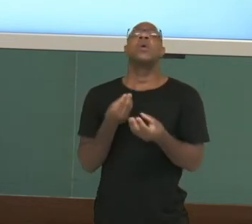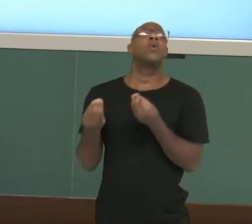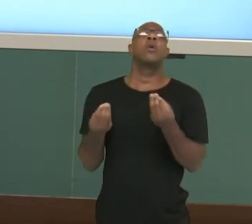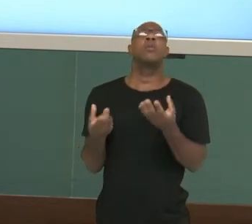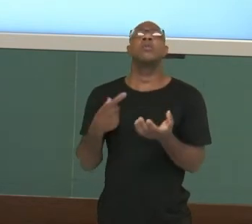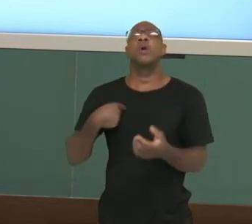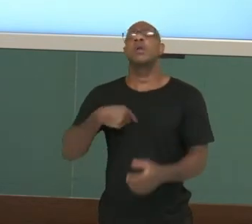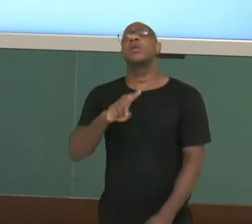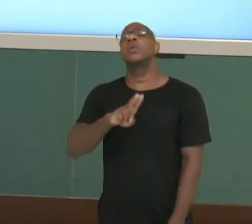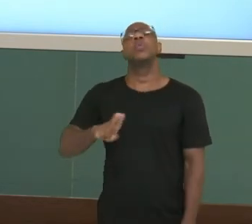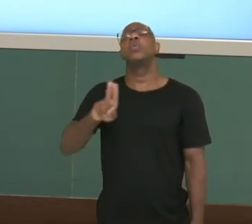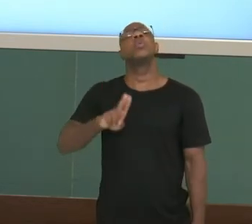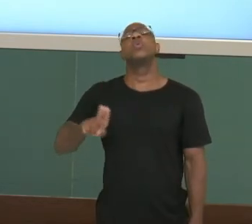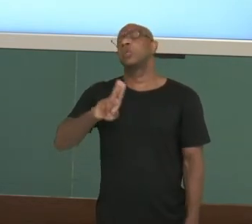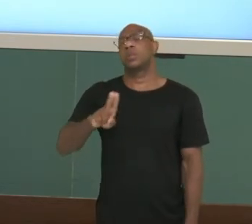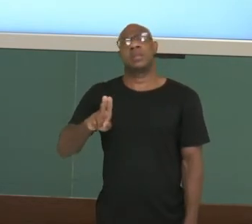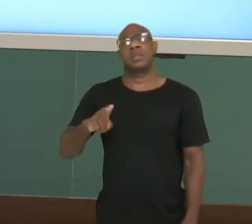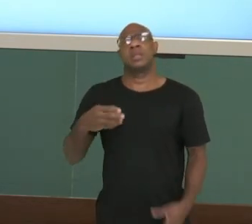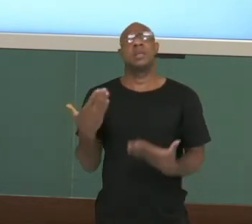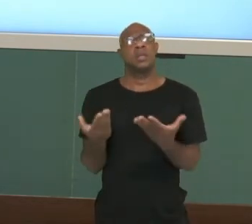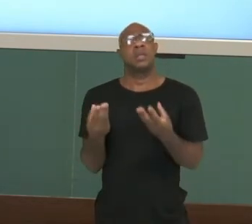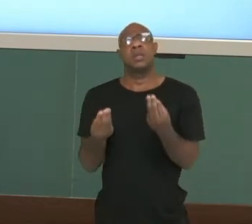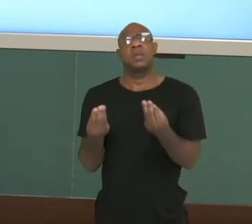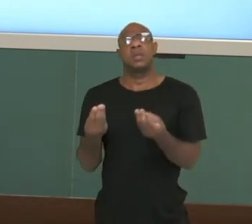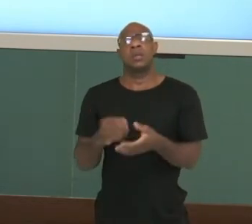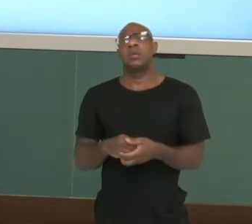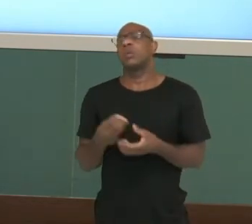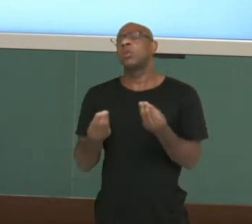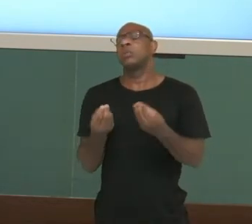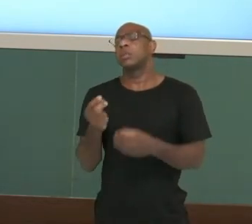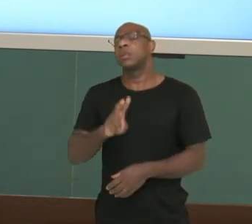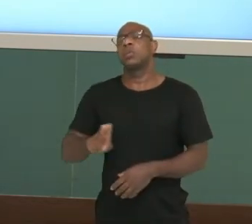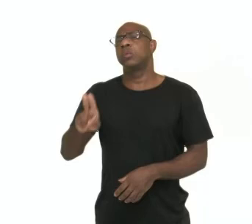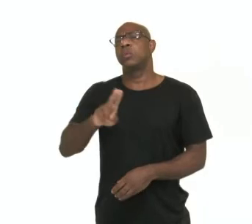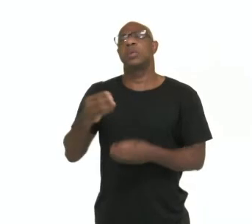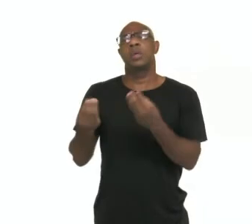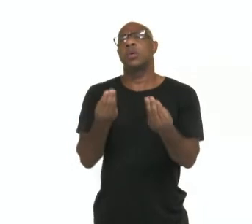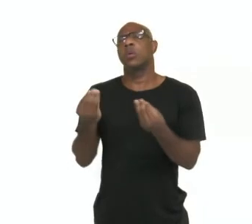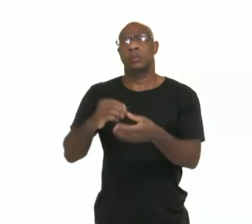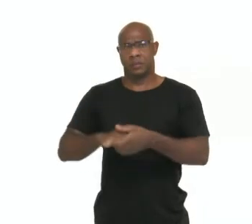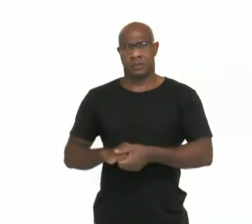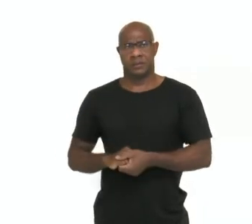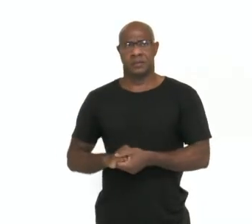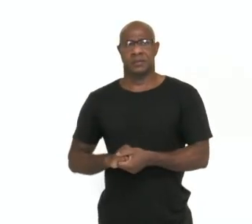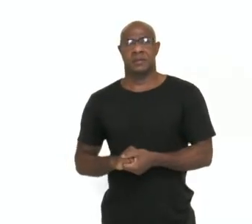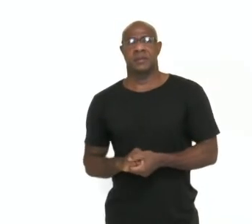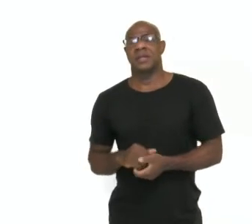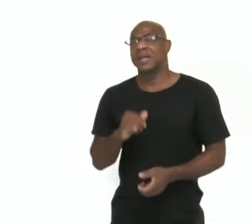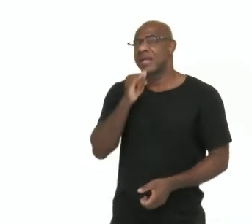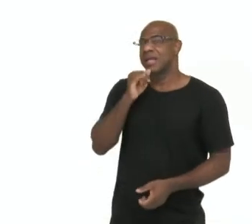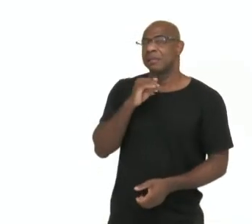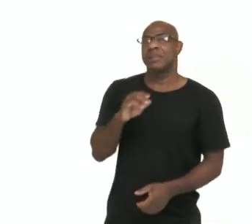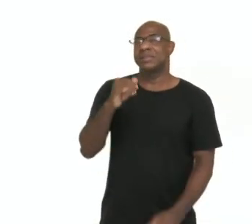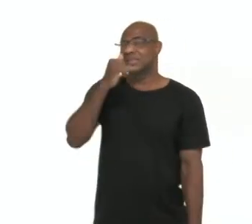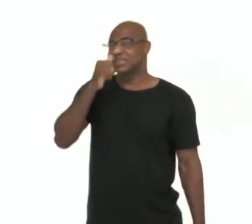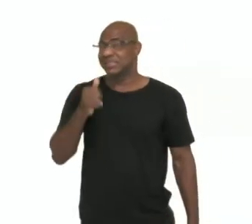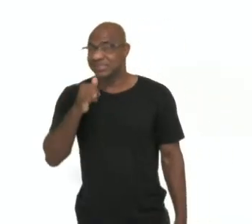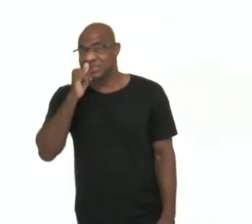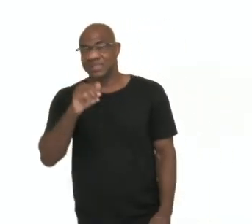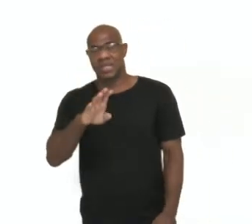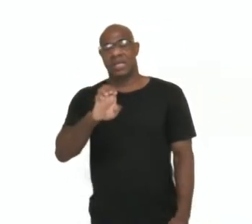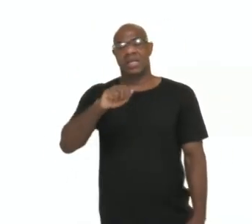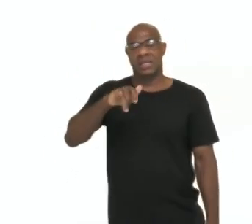consome tudo isso? Como que está organizado esse nosso consumo? Olha aqui na tela, Setor energético representa